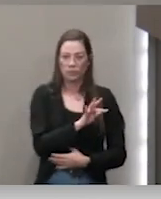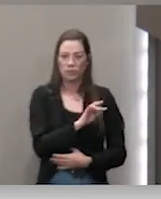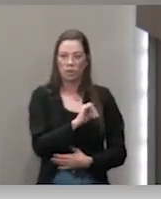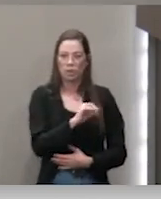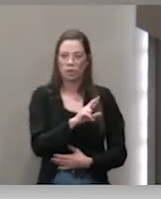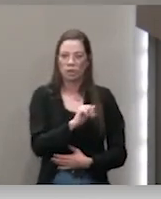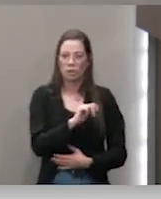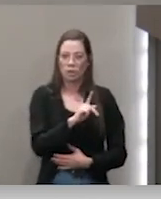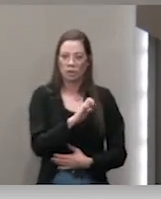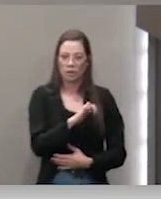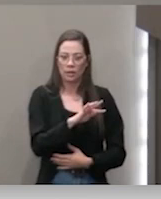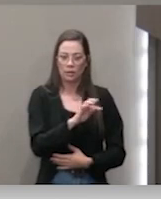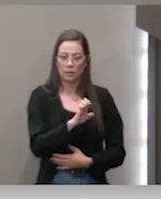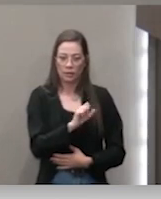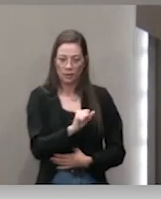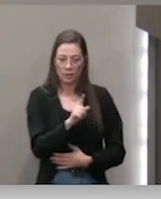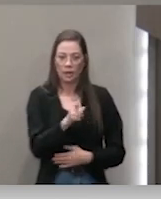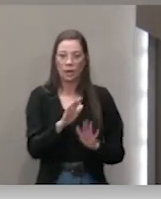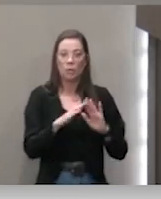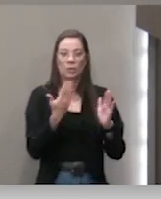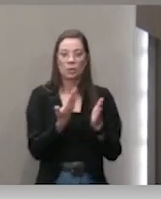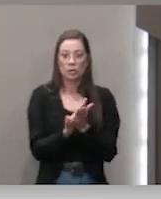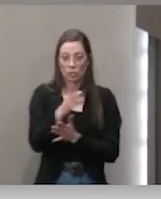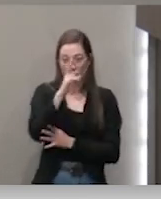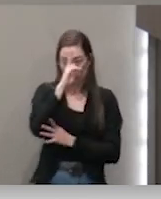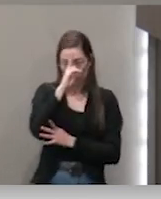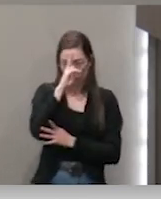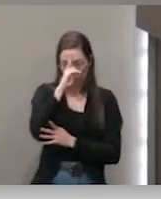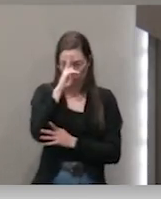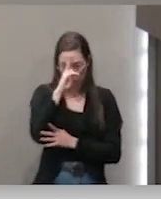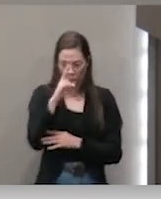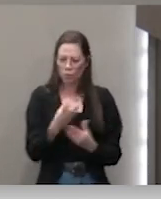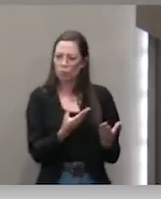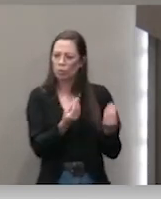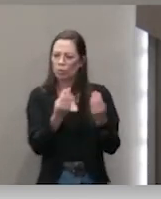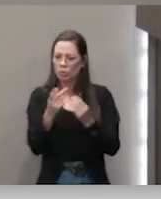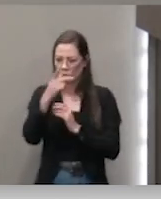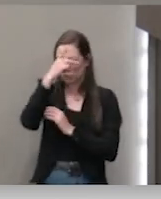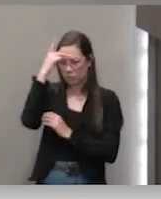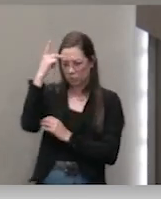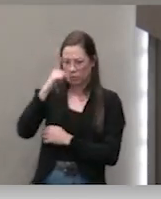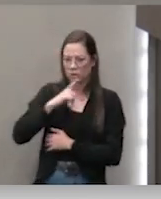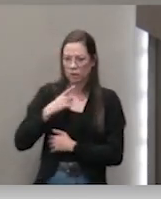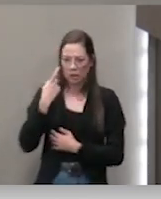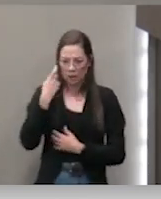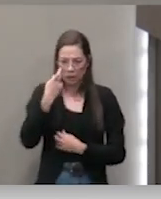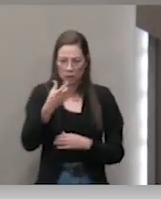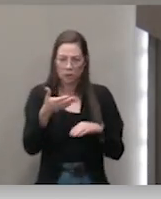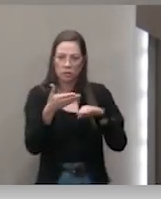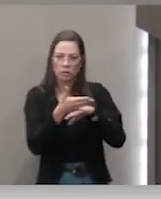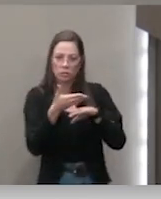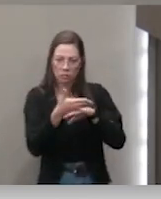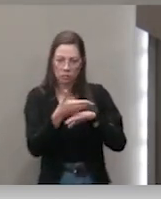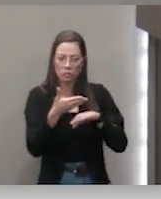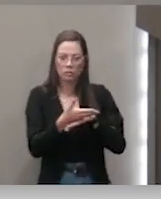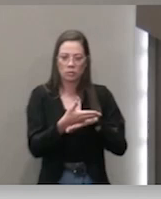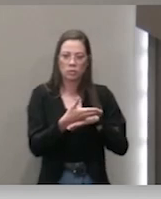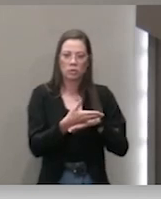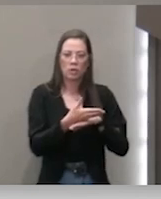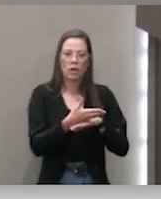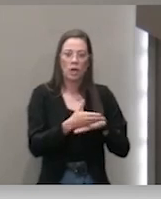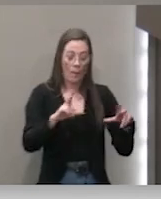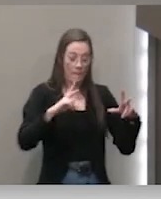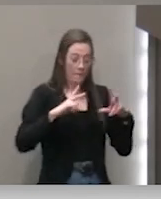escola de ensino médio. Não é à toa que muitas pessoas, muitos empresários bem-sucedidos, pessoas que saem da escola